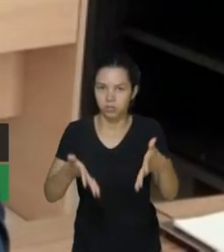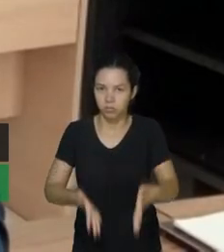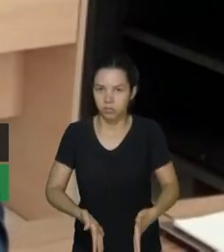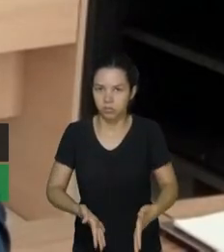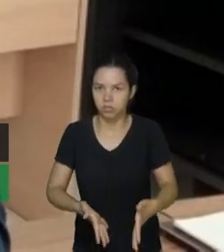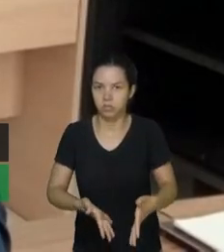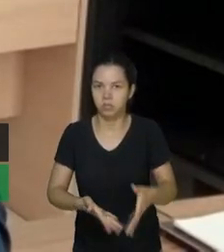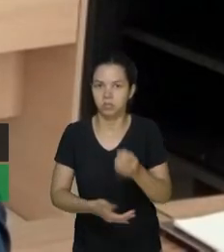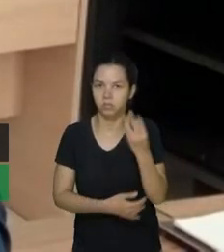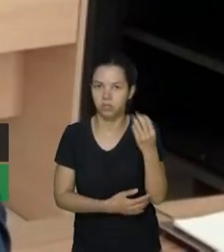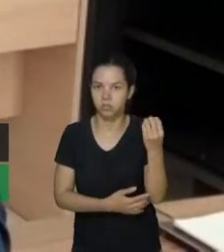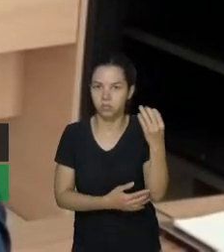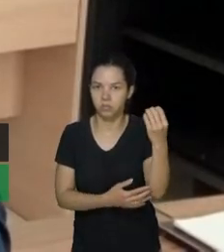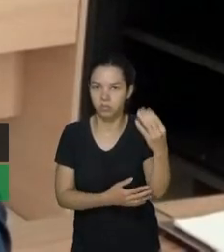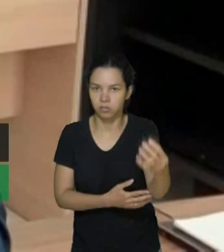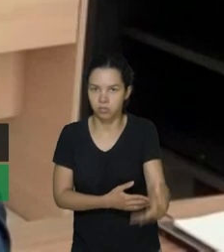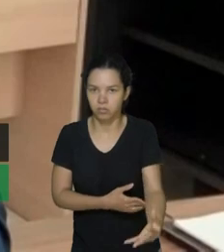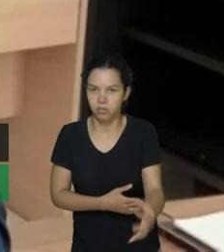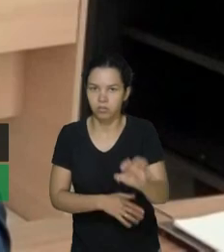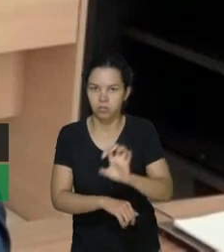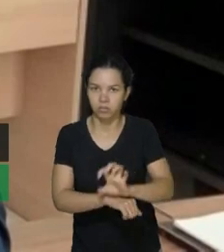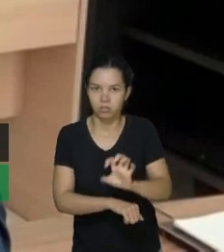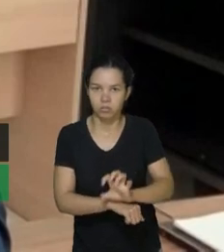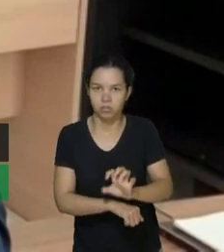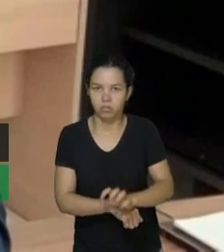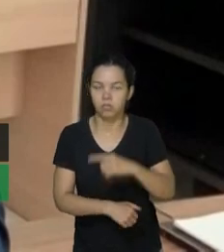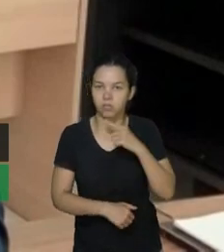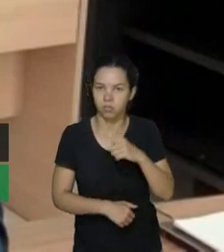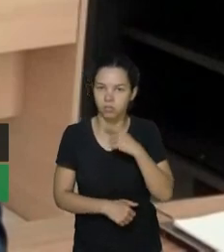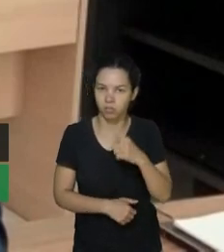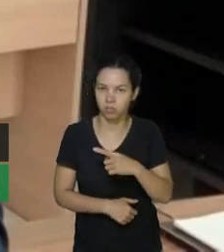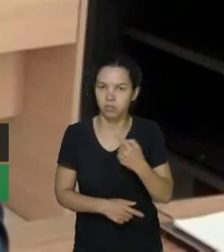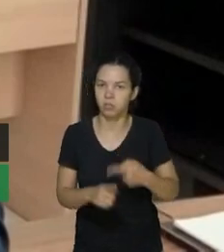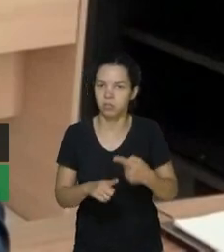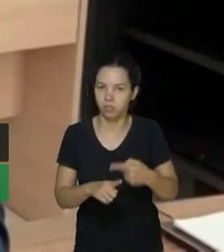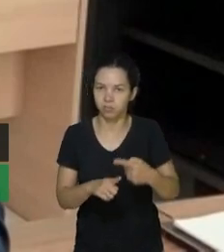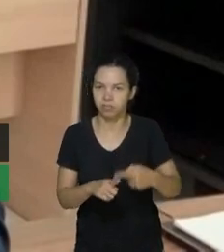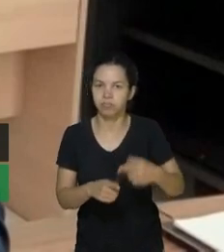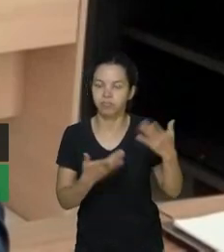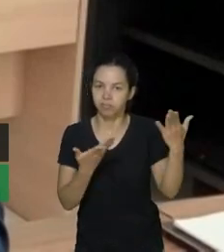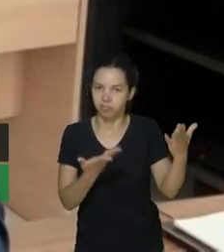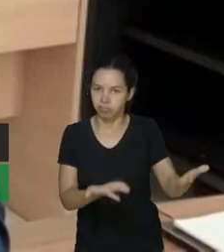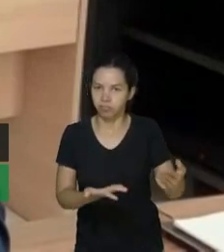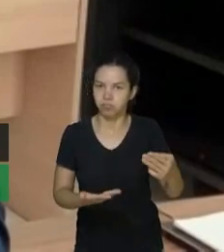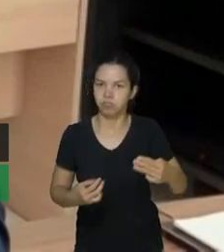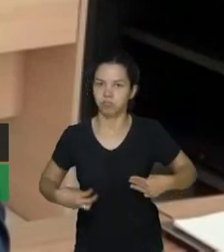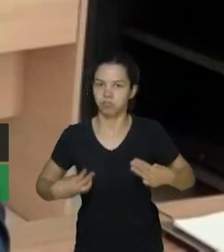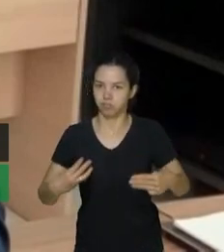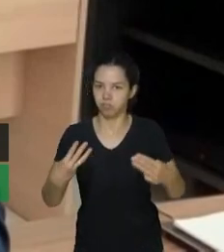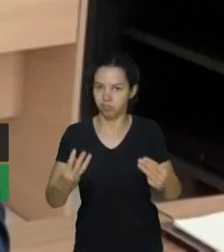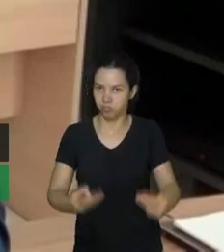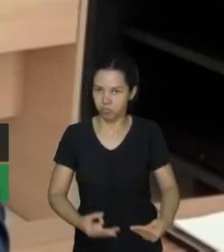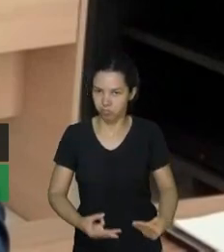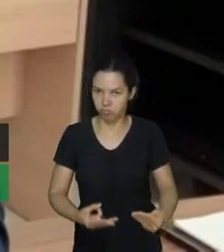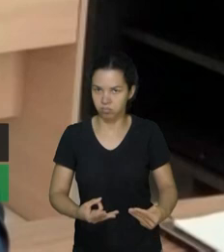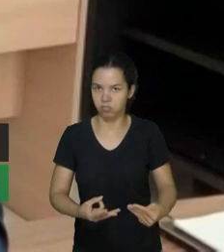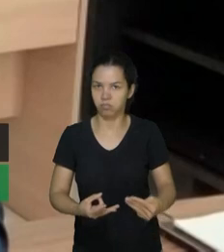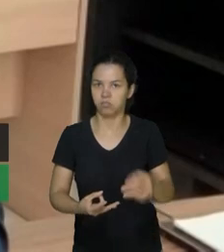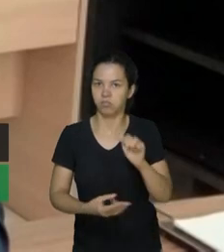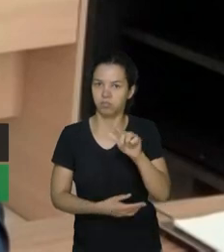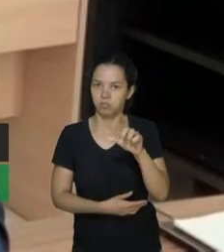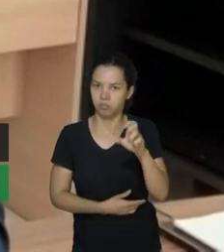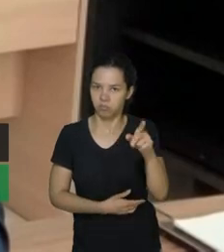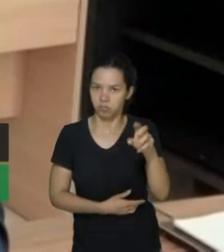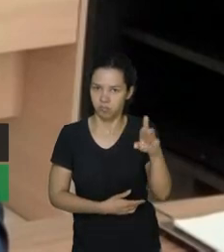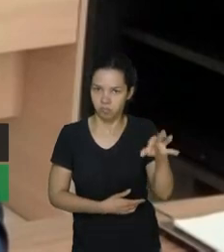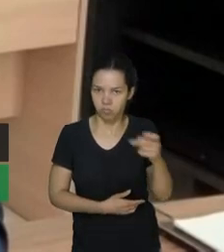longas viagens pelo Estado. Por quê? Porque o ministro Alexandre de Moraes disse que eu sou um risco para a democracia